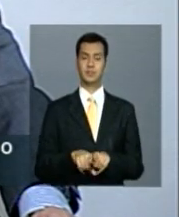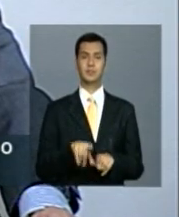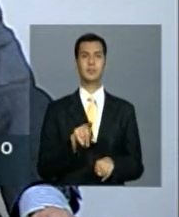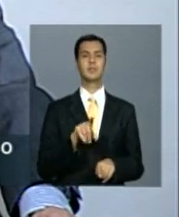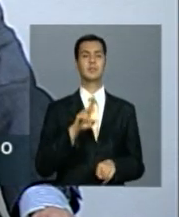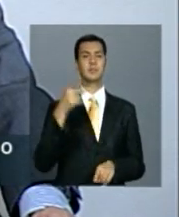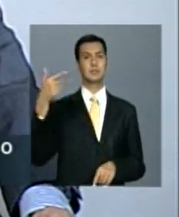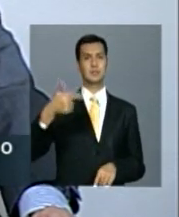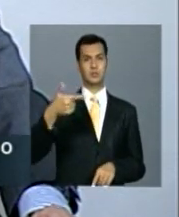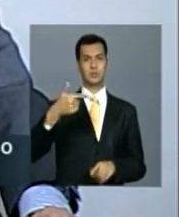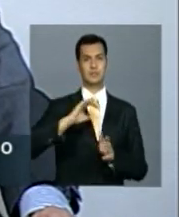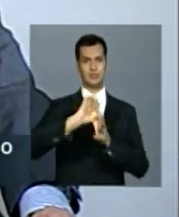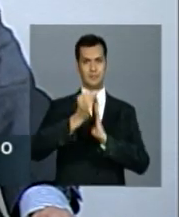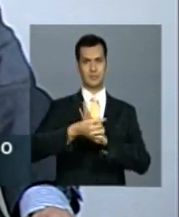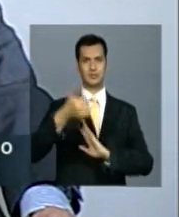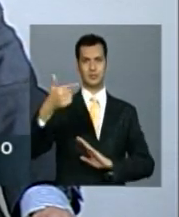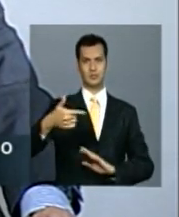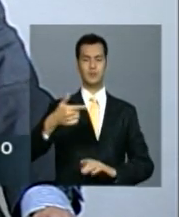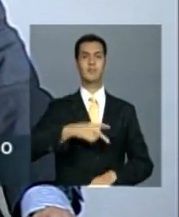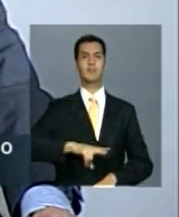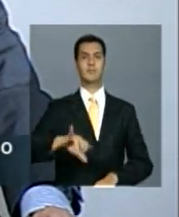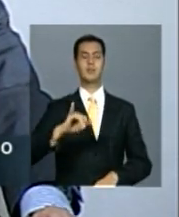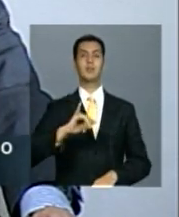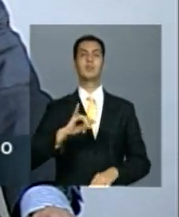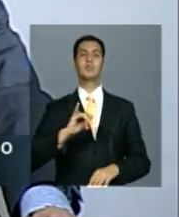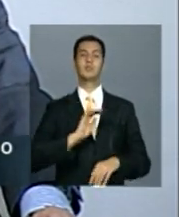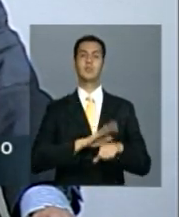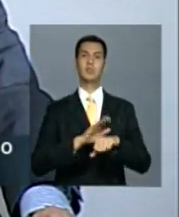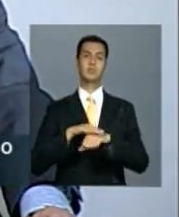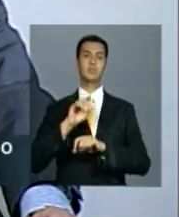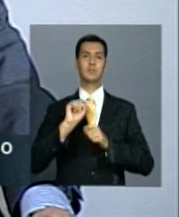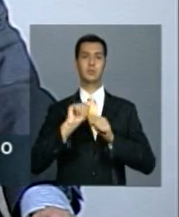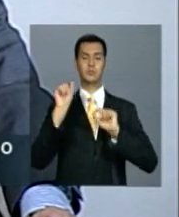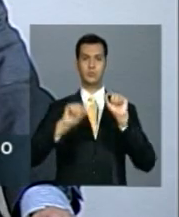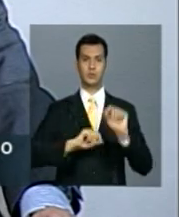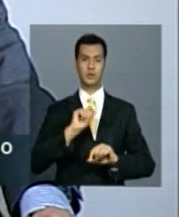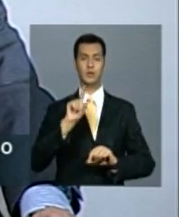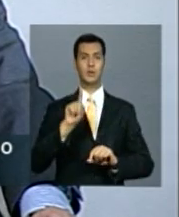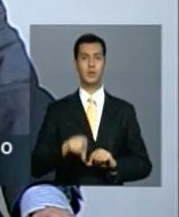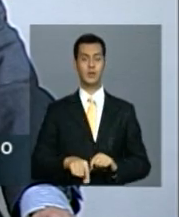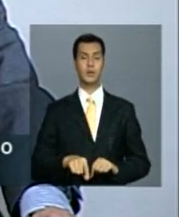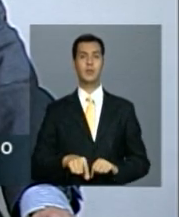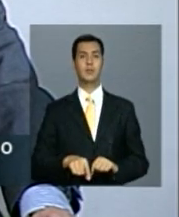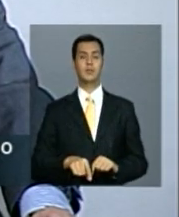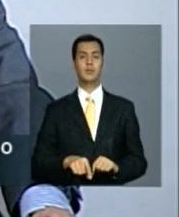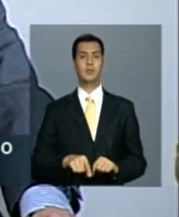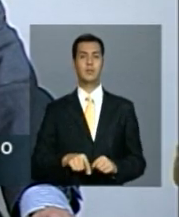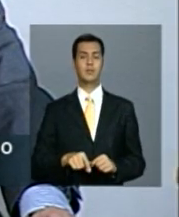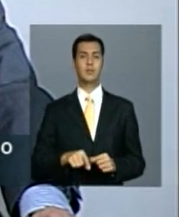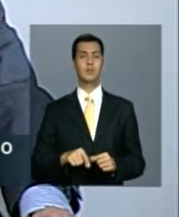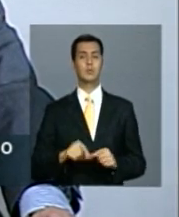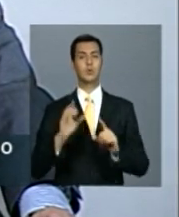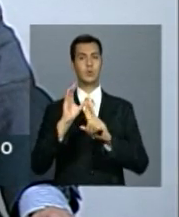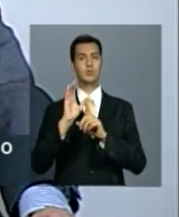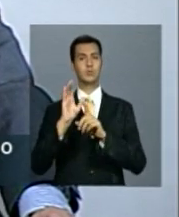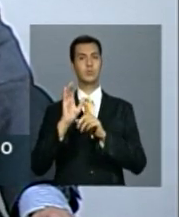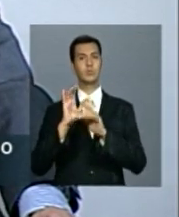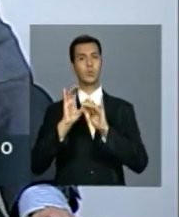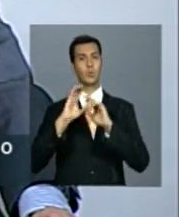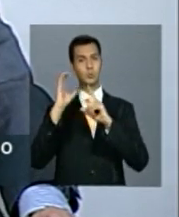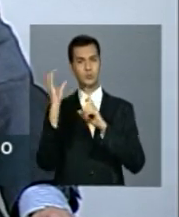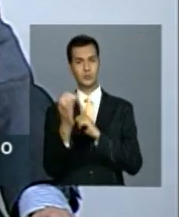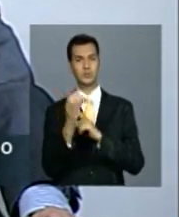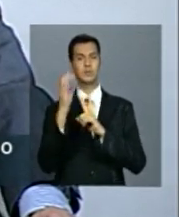semestre a chamada pública para assistência técnica e extensão Rural eh para as comunid povos e